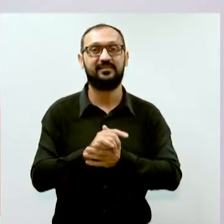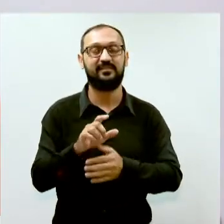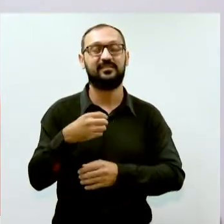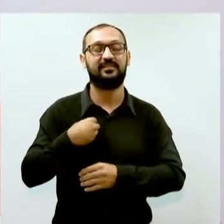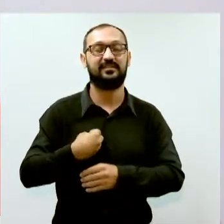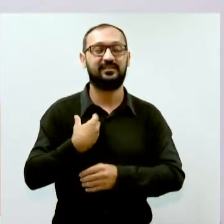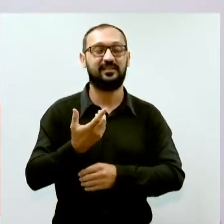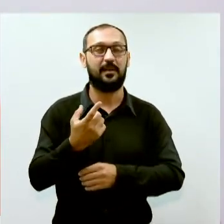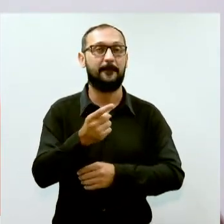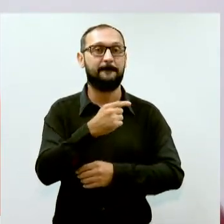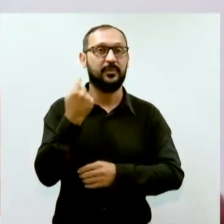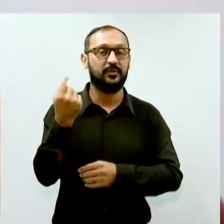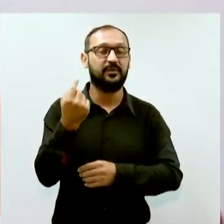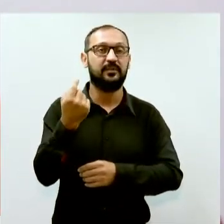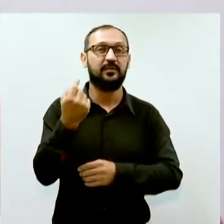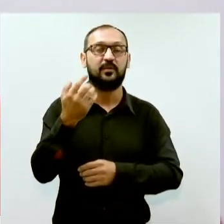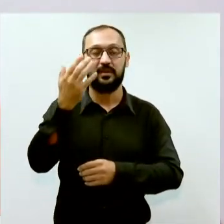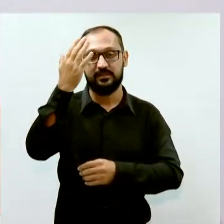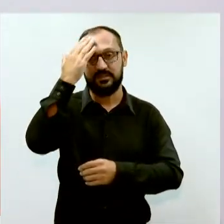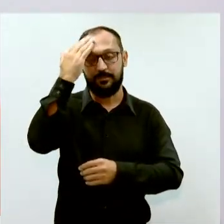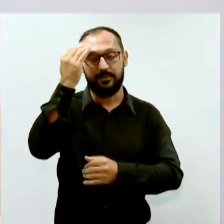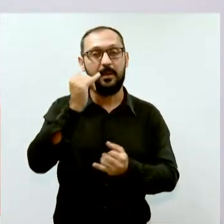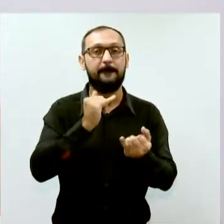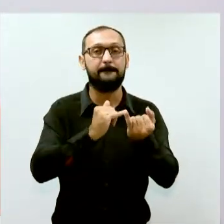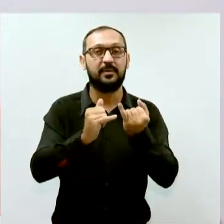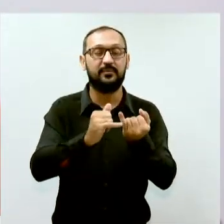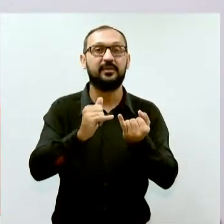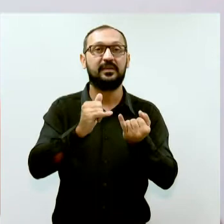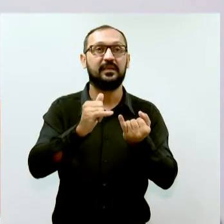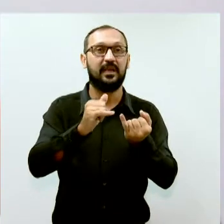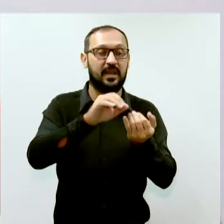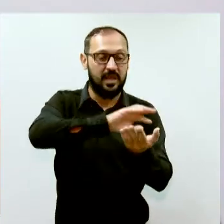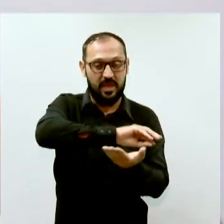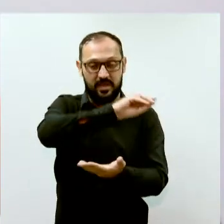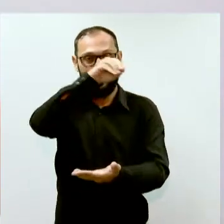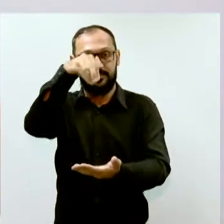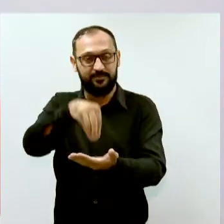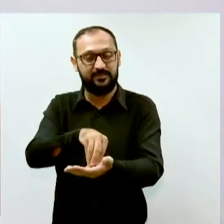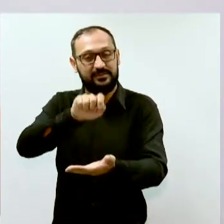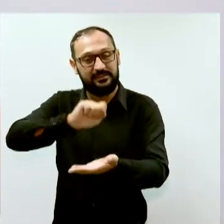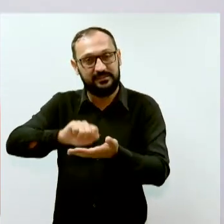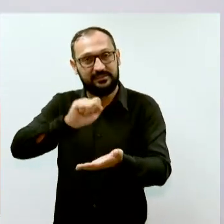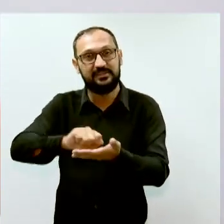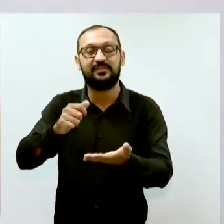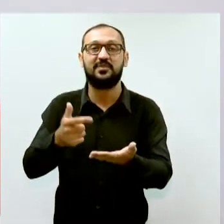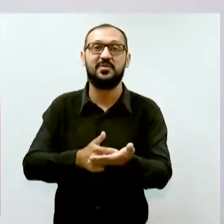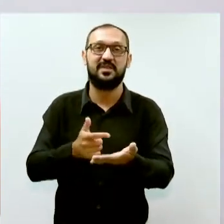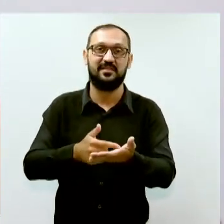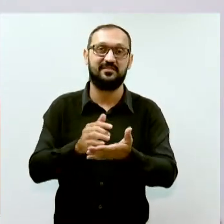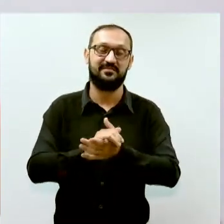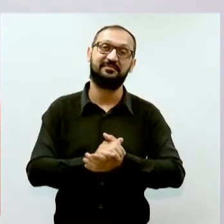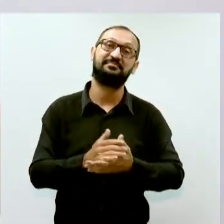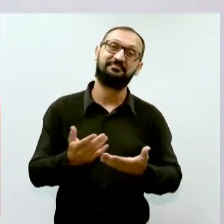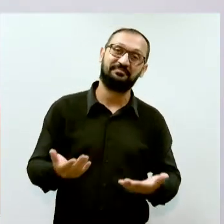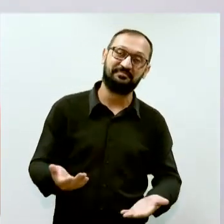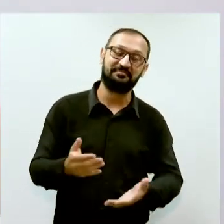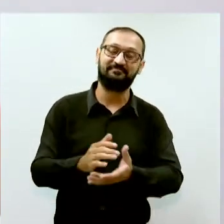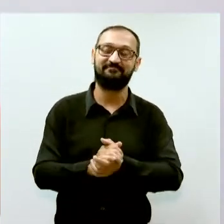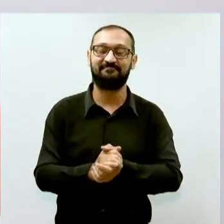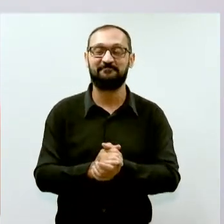e ele partiu, e um pouco do que ele sabia ficou registrado nesse livro. Infelizmente, ele não